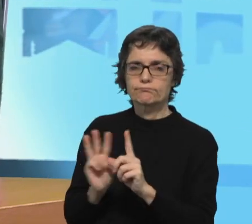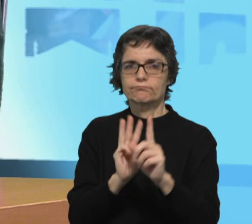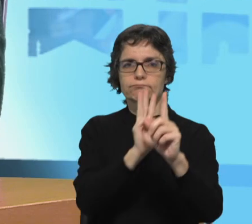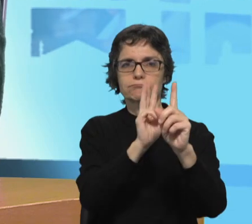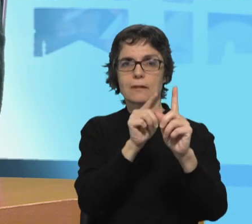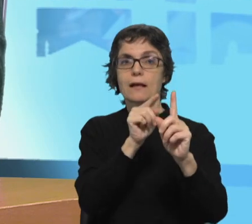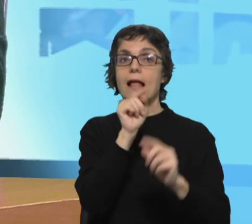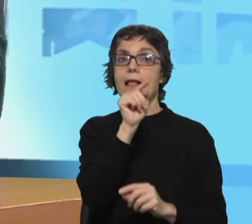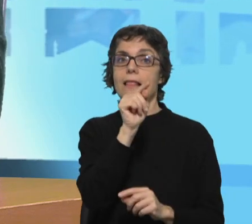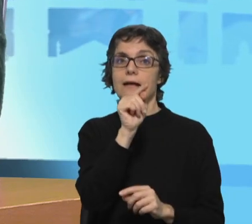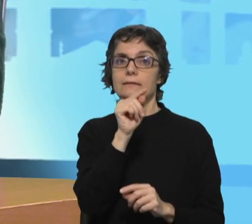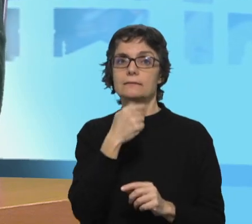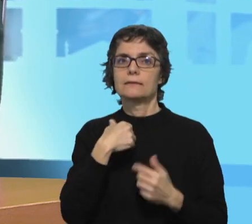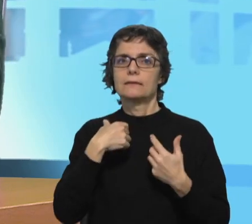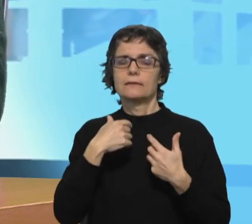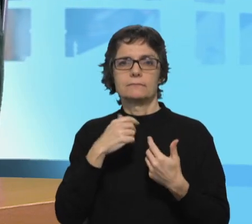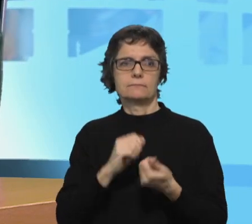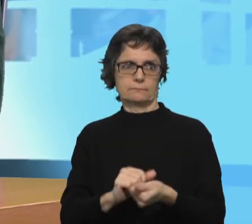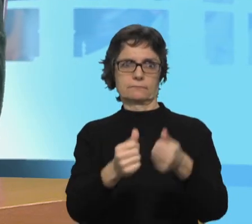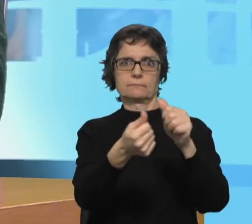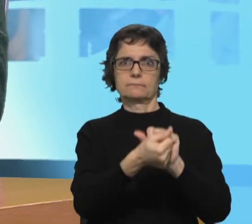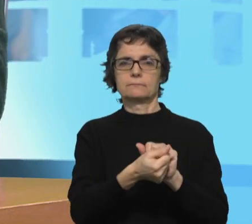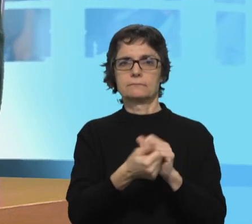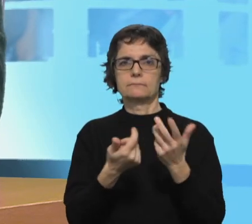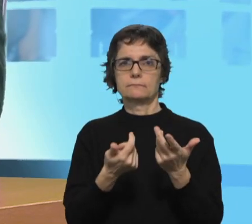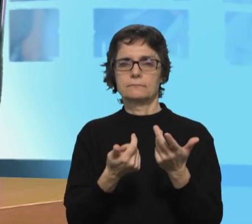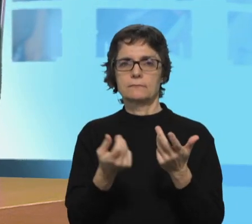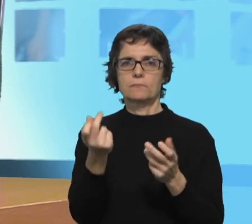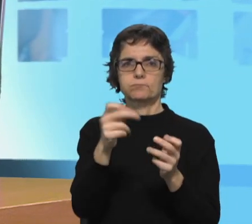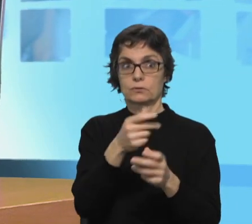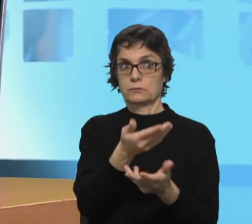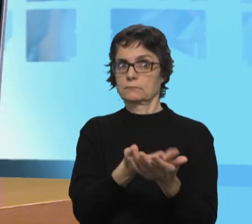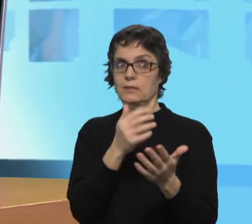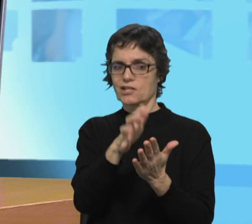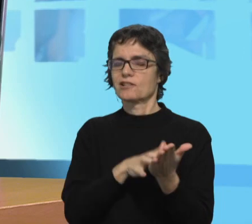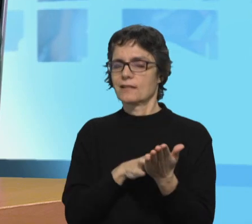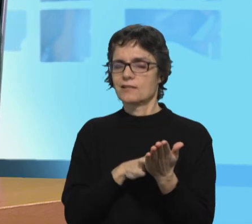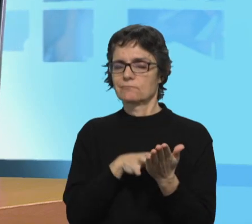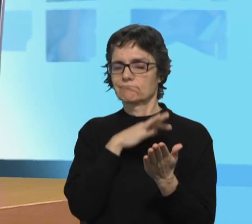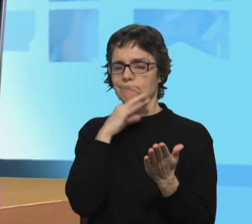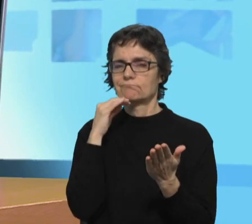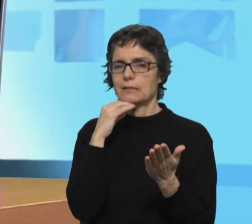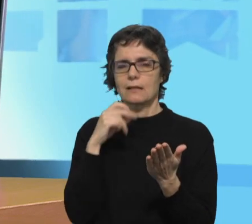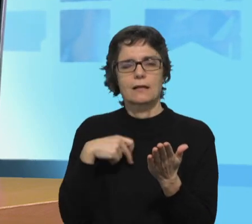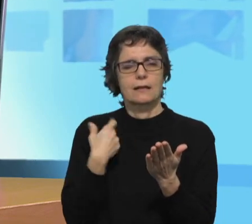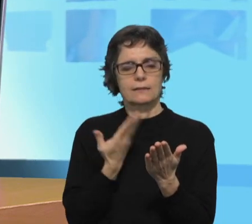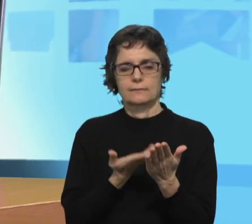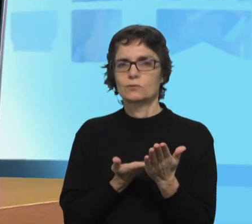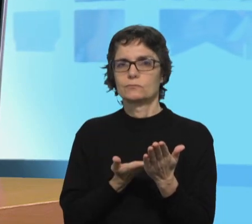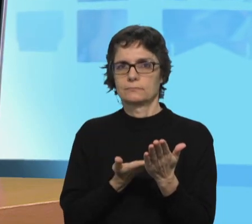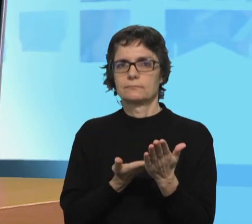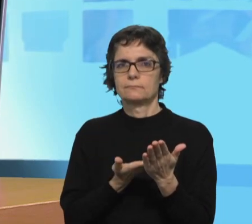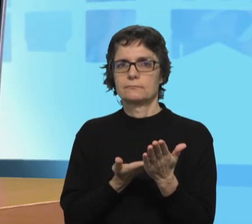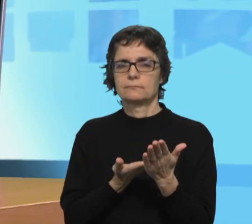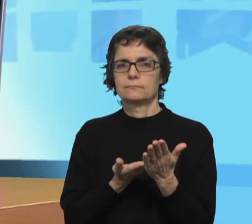lá teve uma experiência, e os discípulos que foram com ele. Bem, este texto realmente é engraçadíssimo e é riquíssimo. Desde logo,